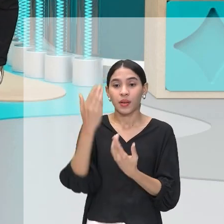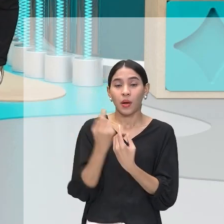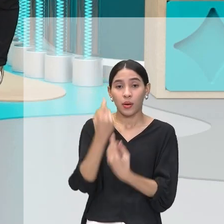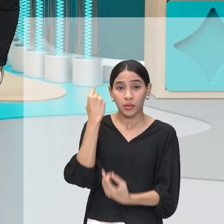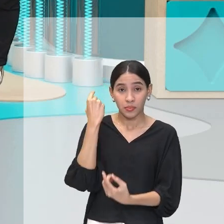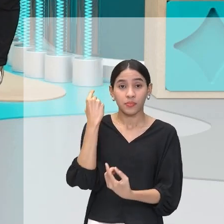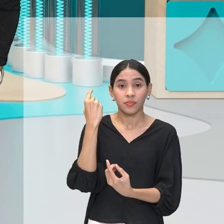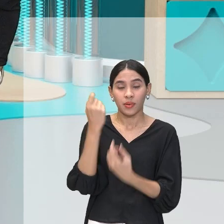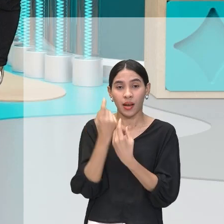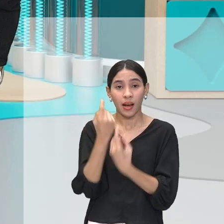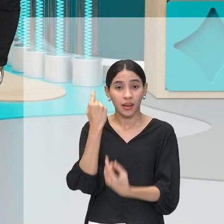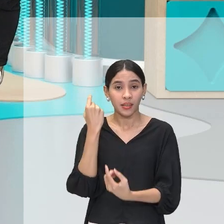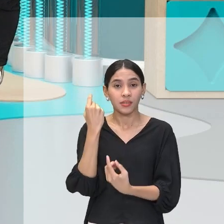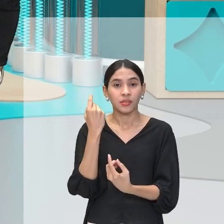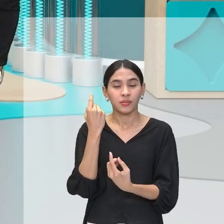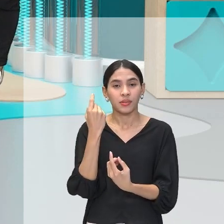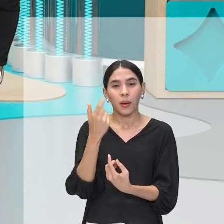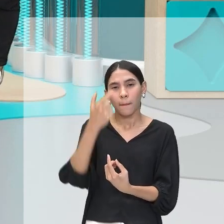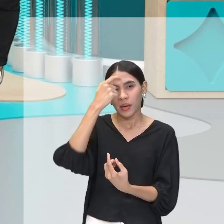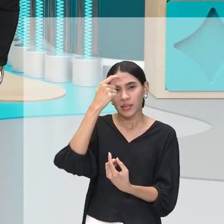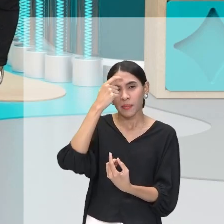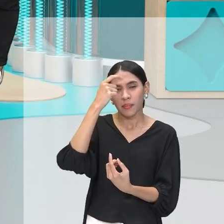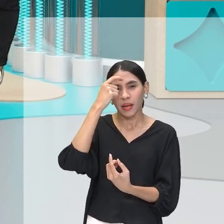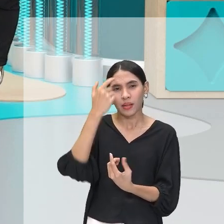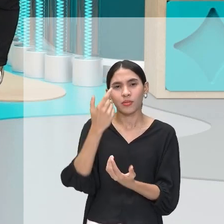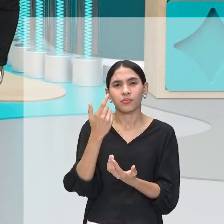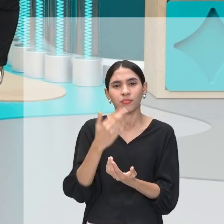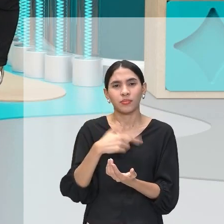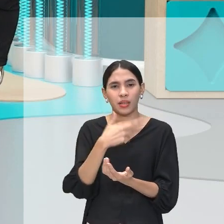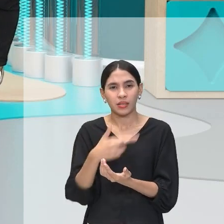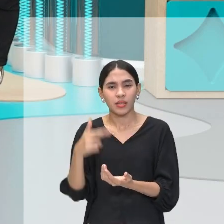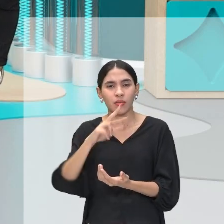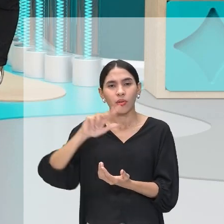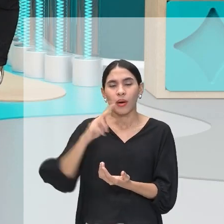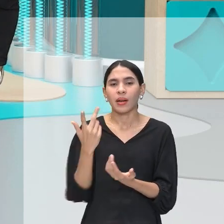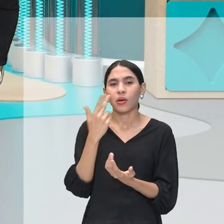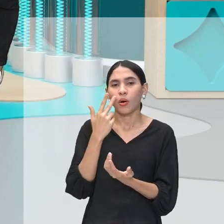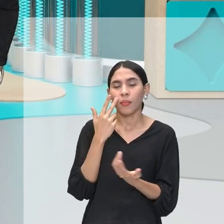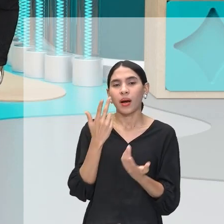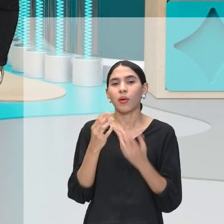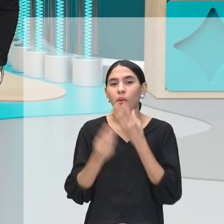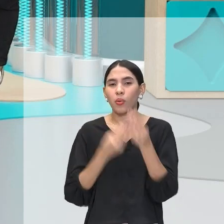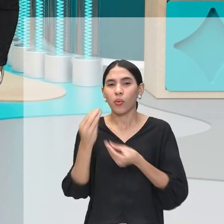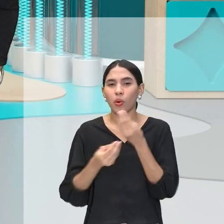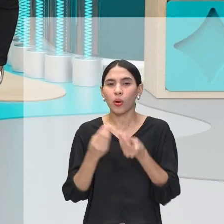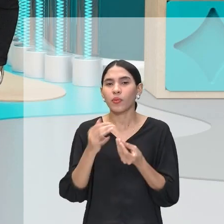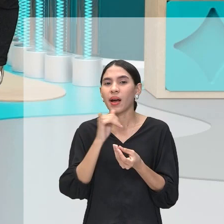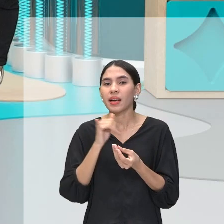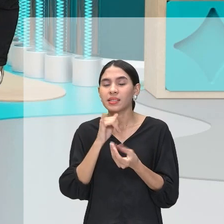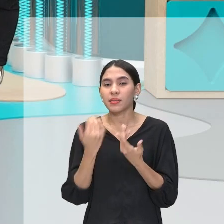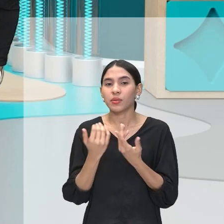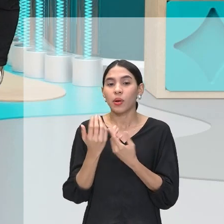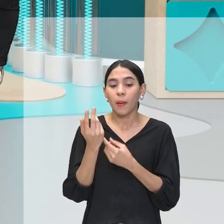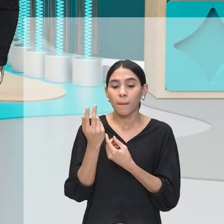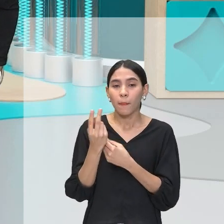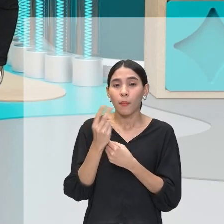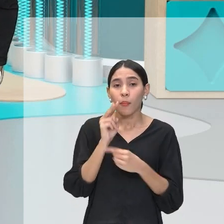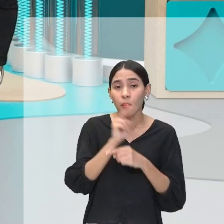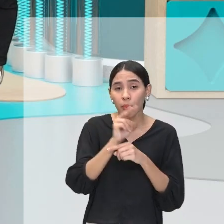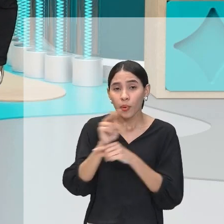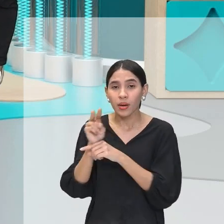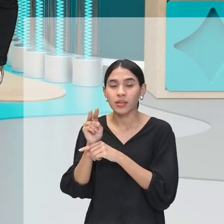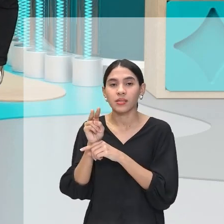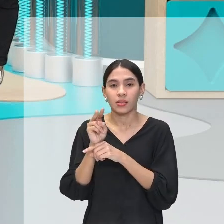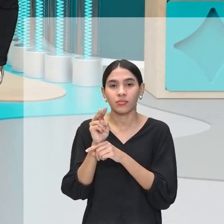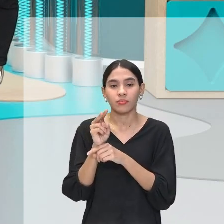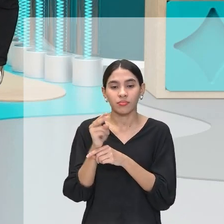desse pensamento cristão, não era comum também a noção da proteção em relação à criança, da proteção